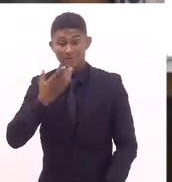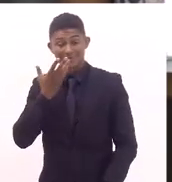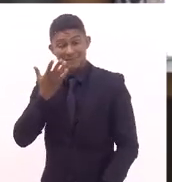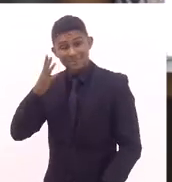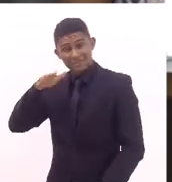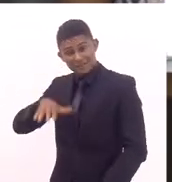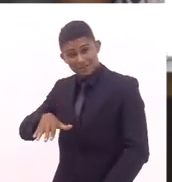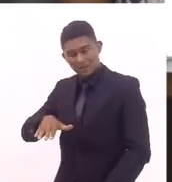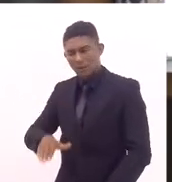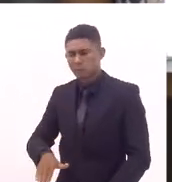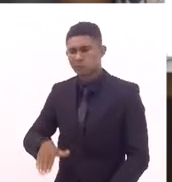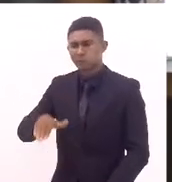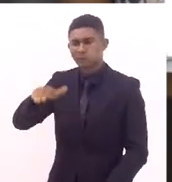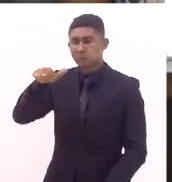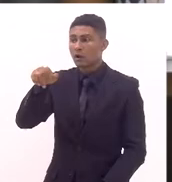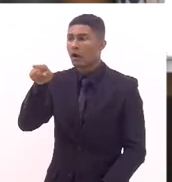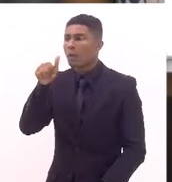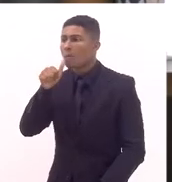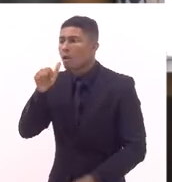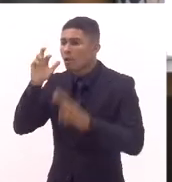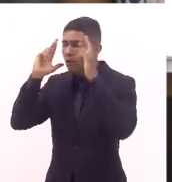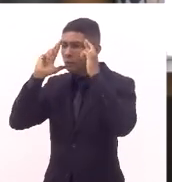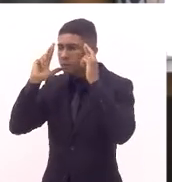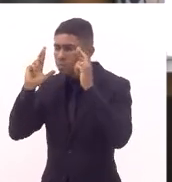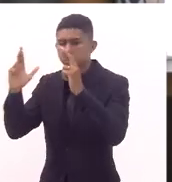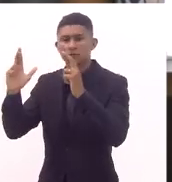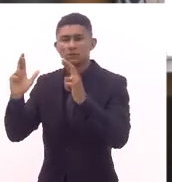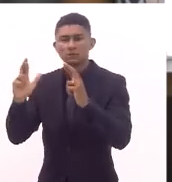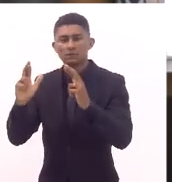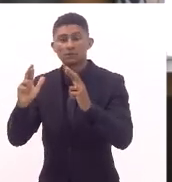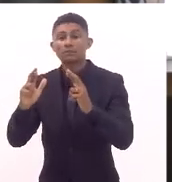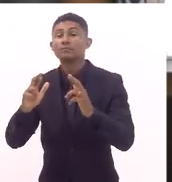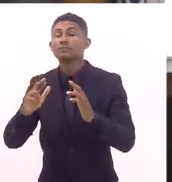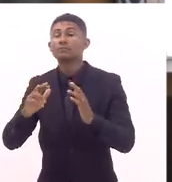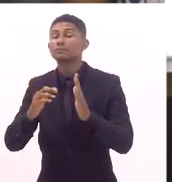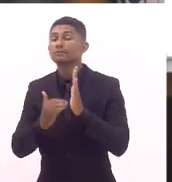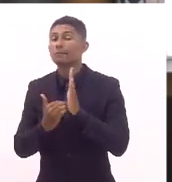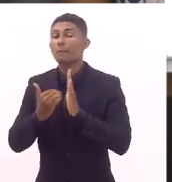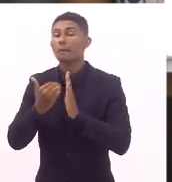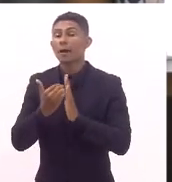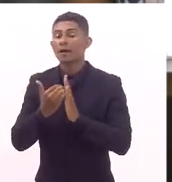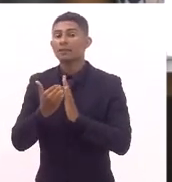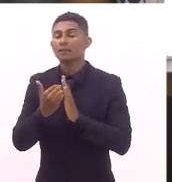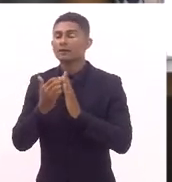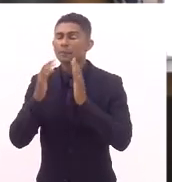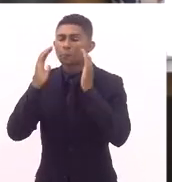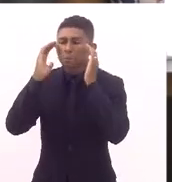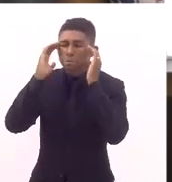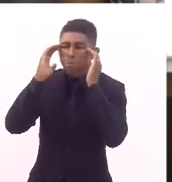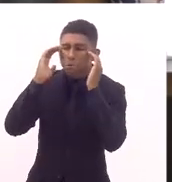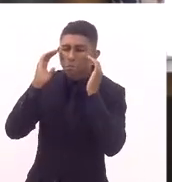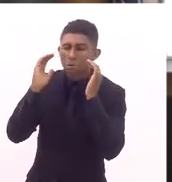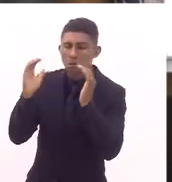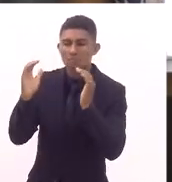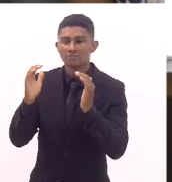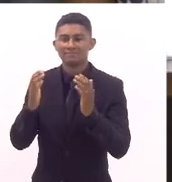aprendi a respeitar a mulher e mais que isso obedecê-la viu Tainá e